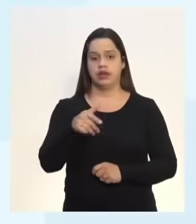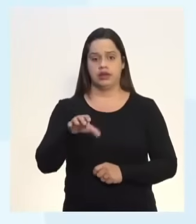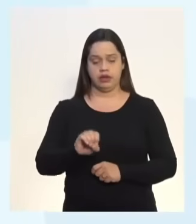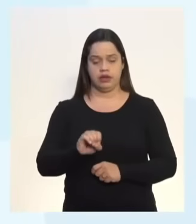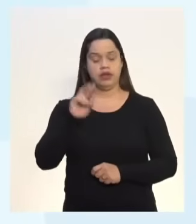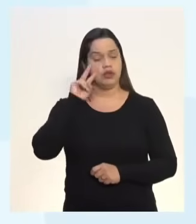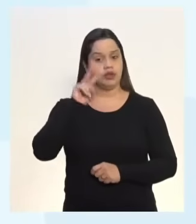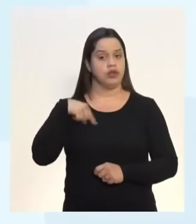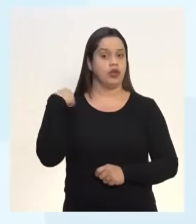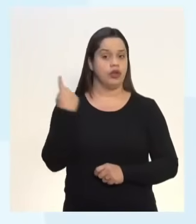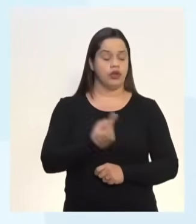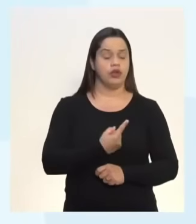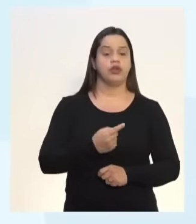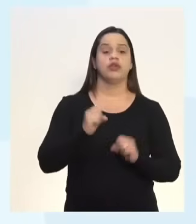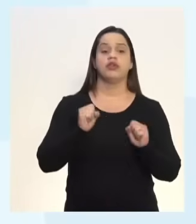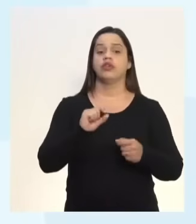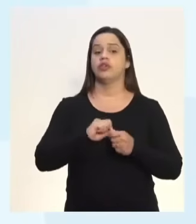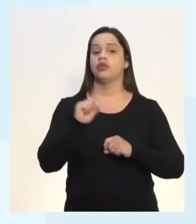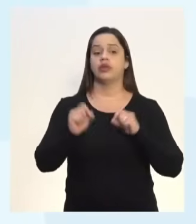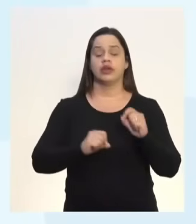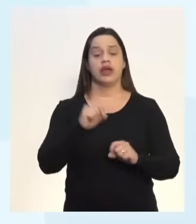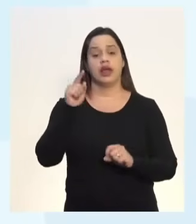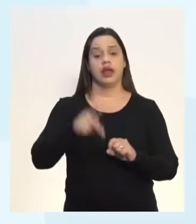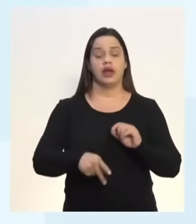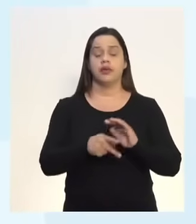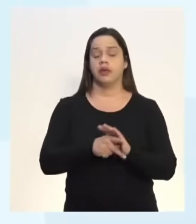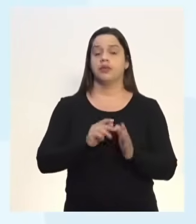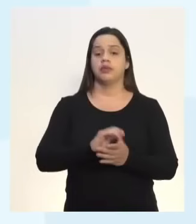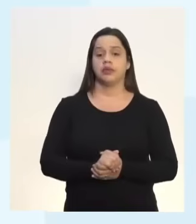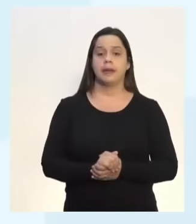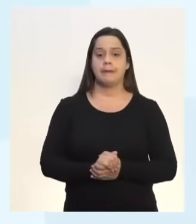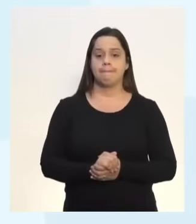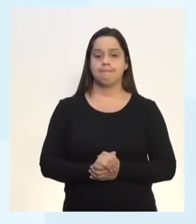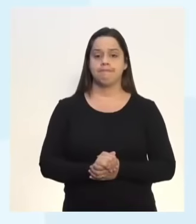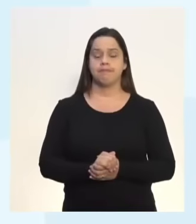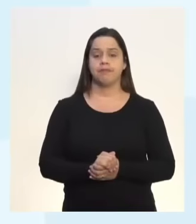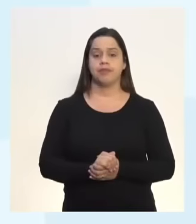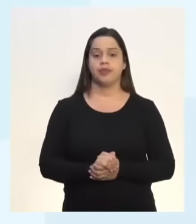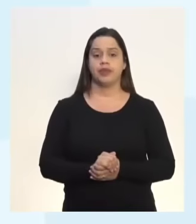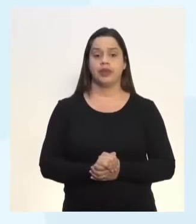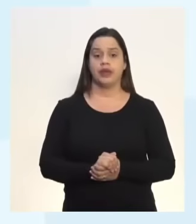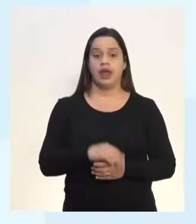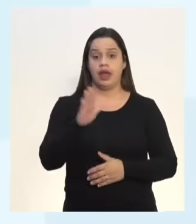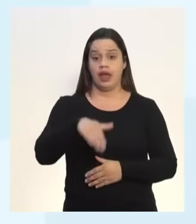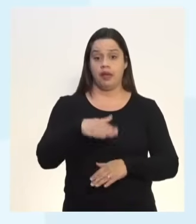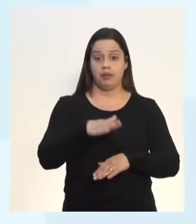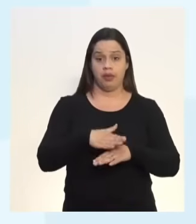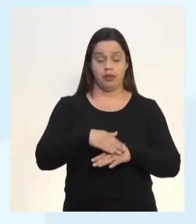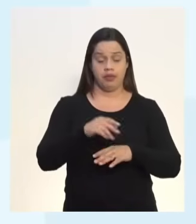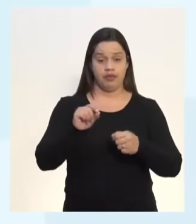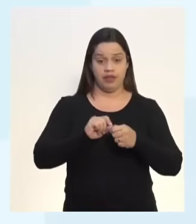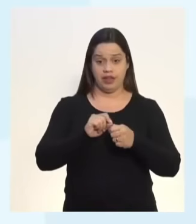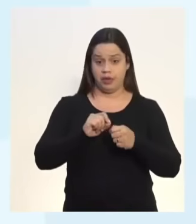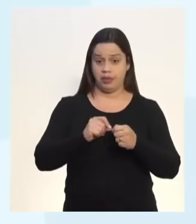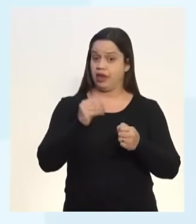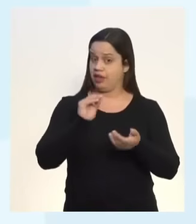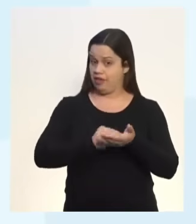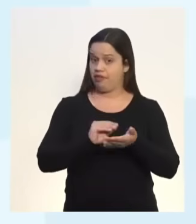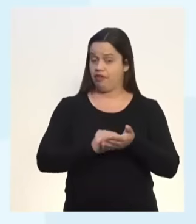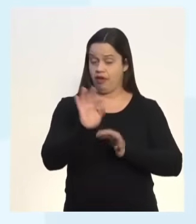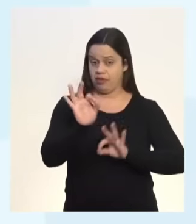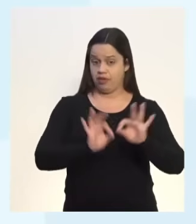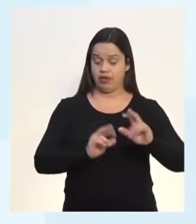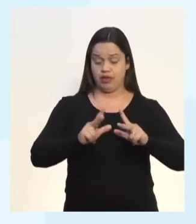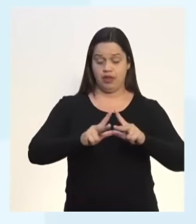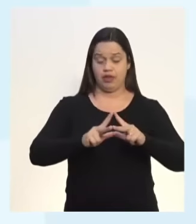podemos dizer que é ele numa forma planificada para montar ainda, né? Falta montar